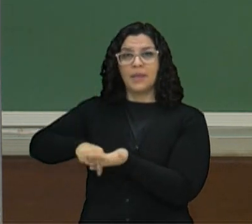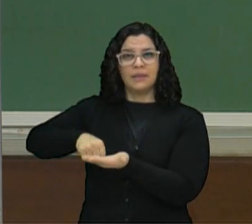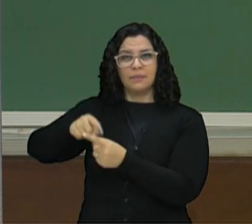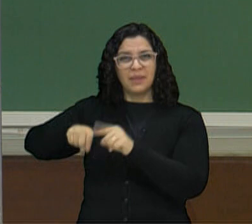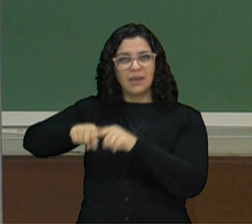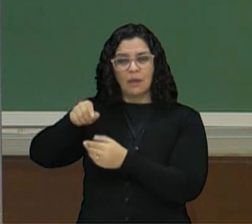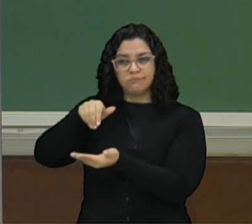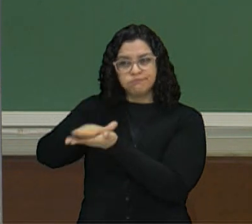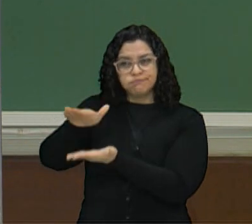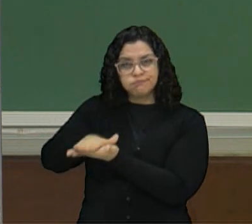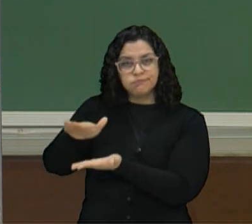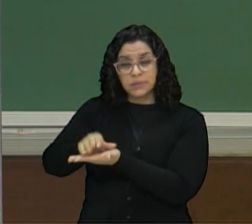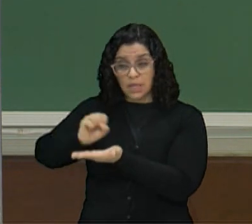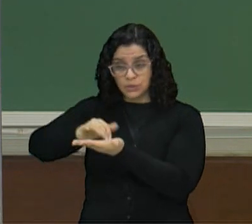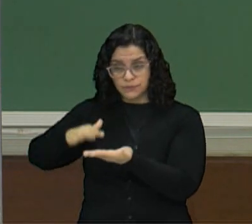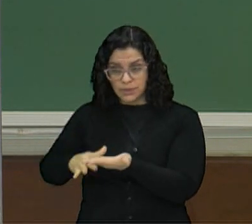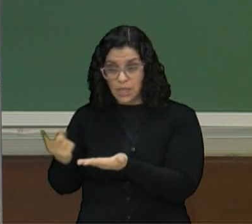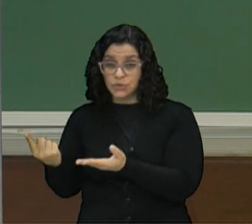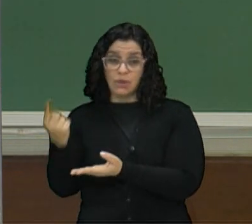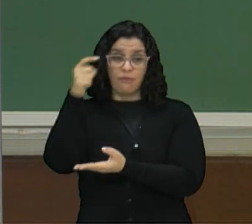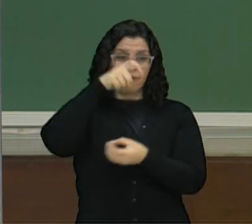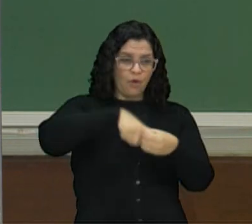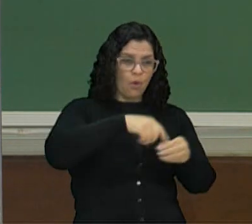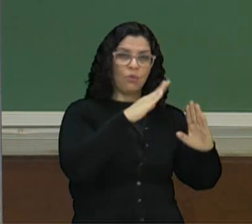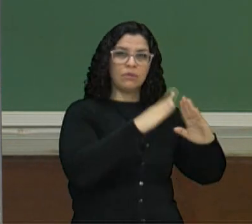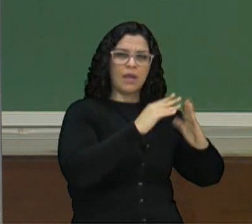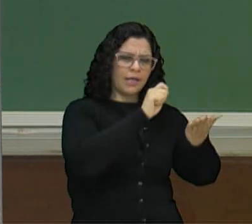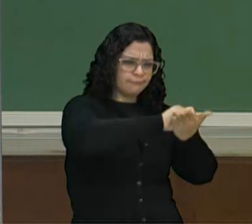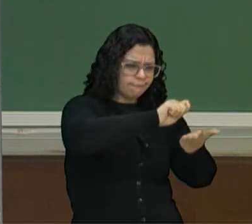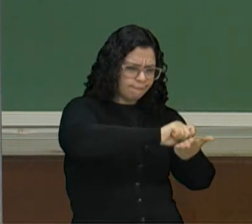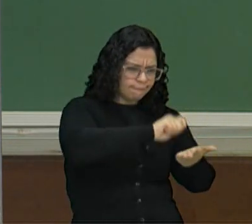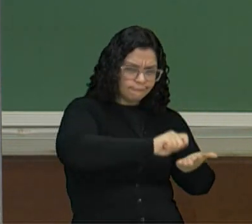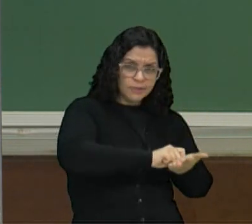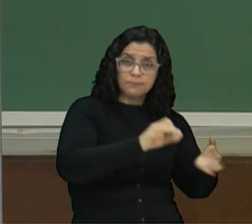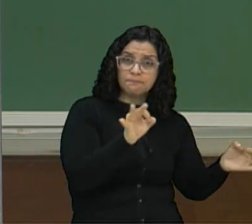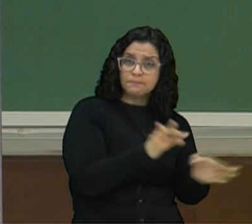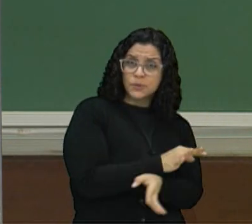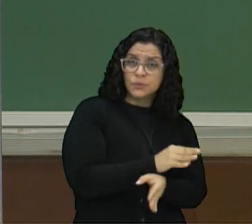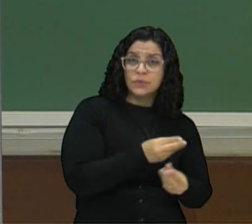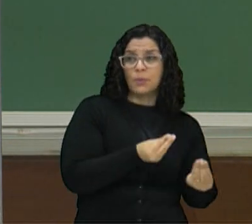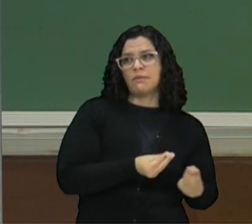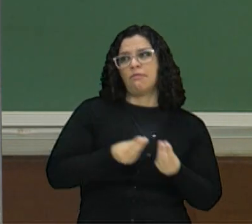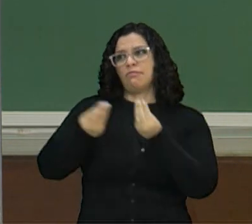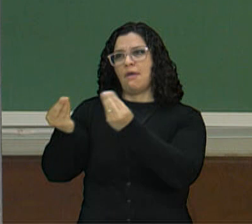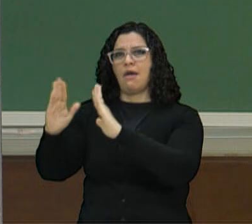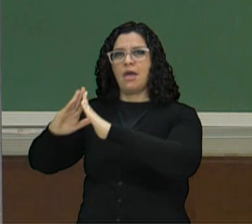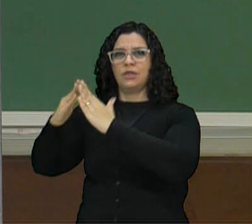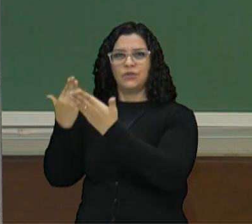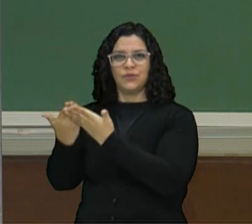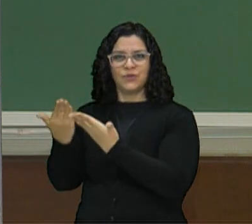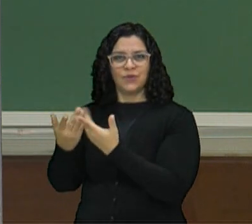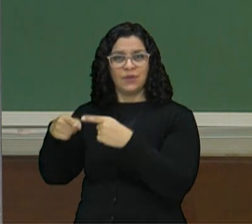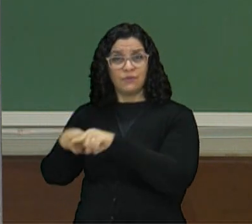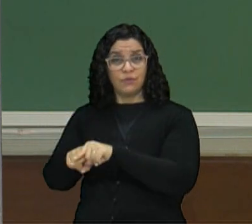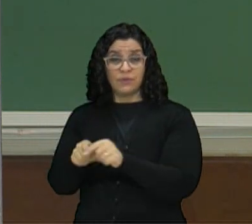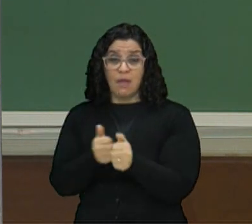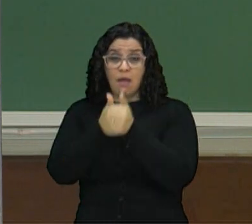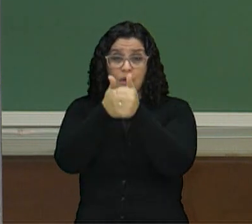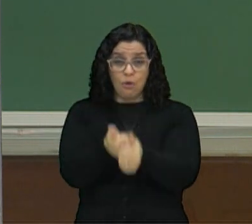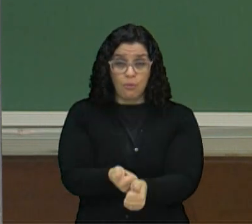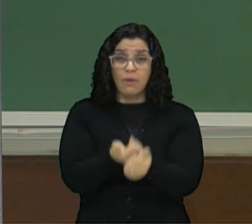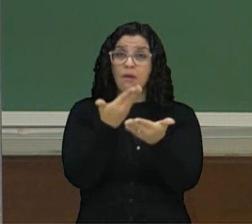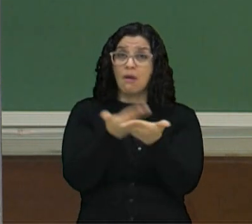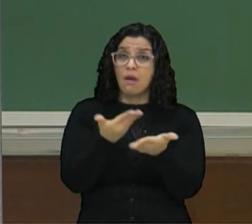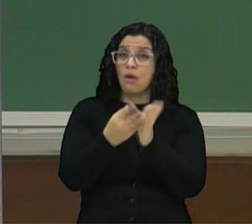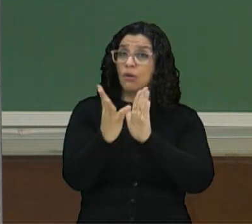impresso, pegar as atividades impressas, para você não deixar de acompanhar todas essas aulas e todo esse